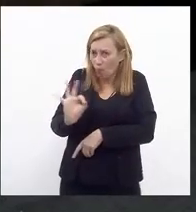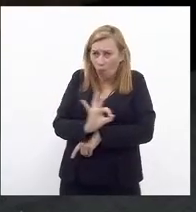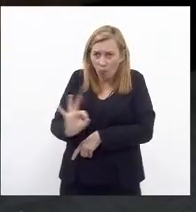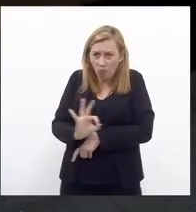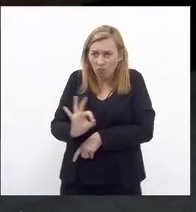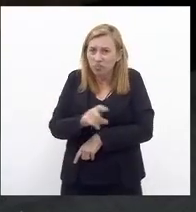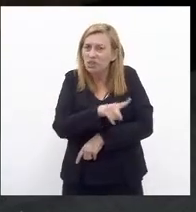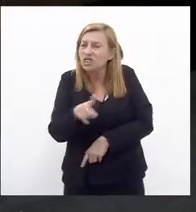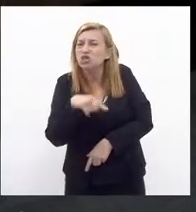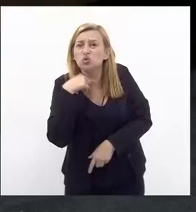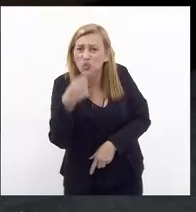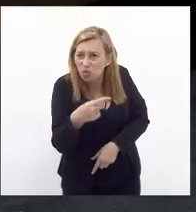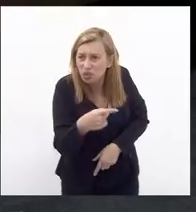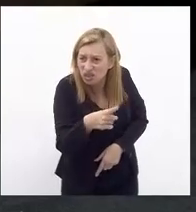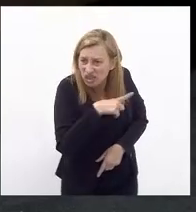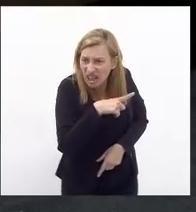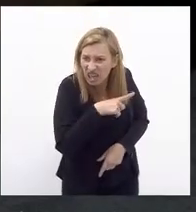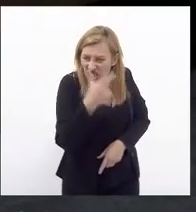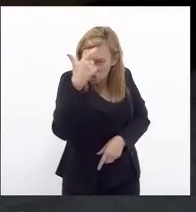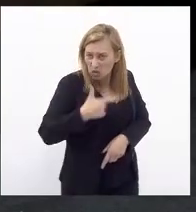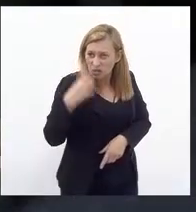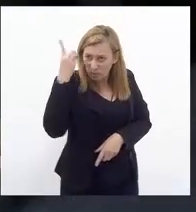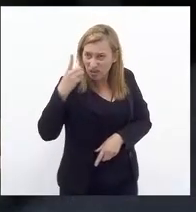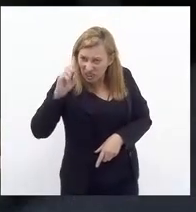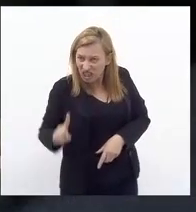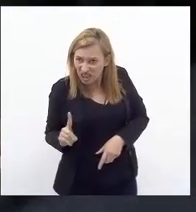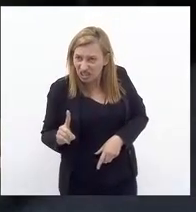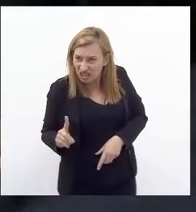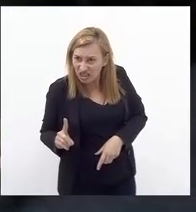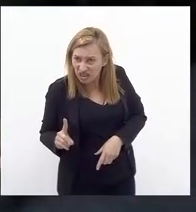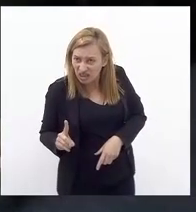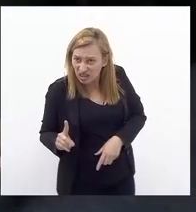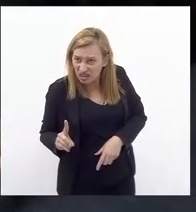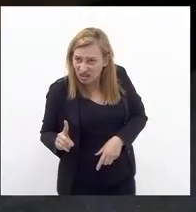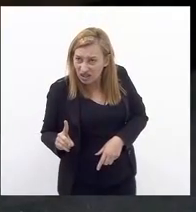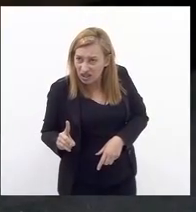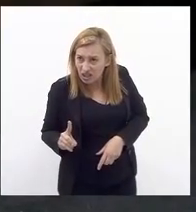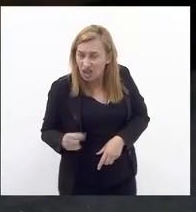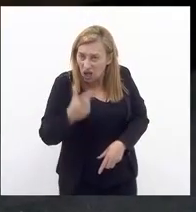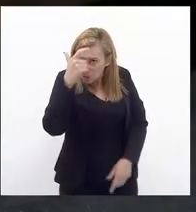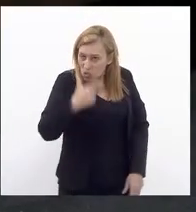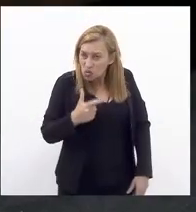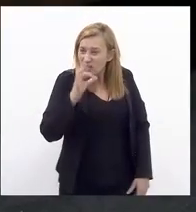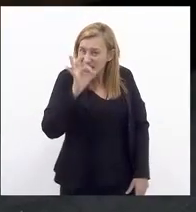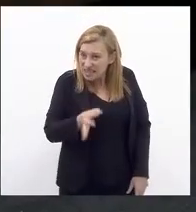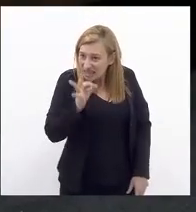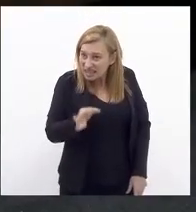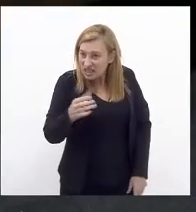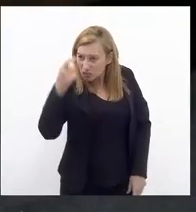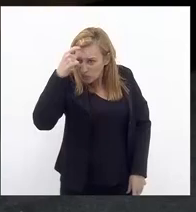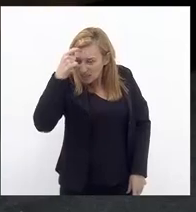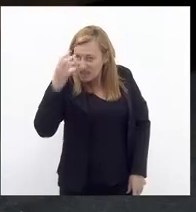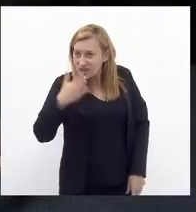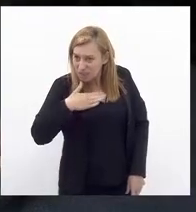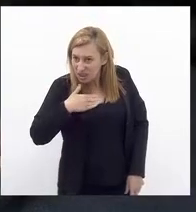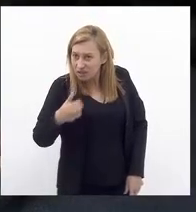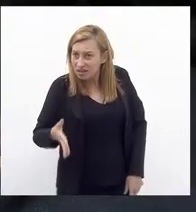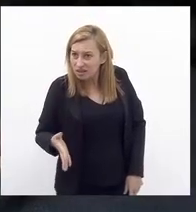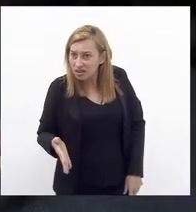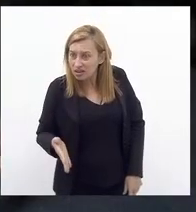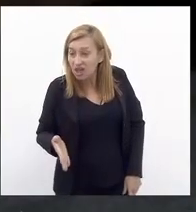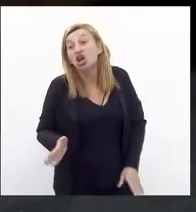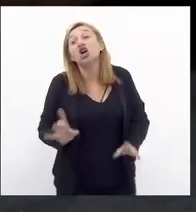vocês tem alguma dúvida que eu sou deputada de direita o que eu sou convicta das minhas ações